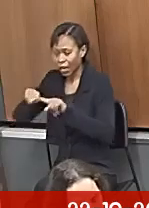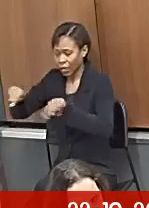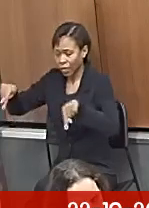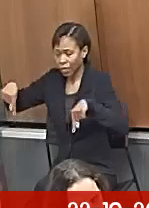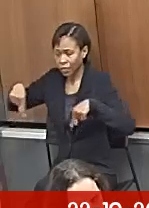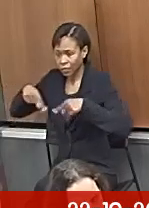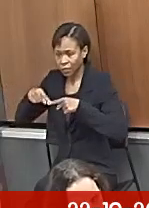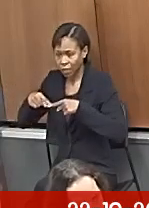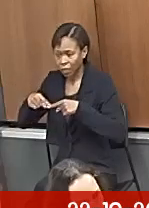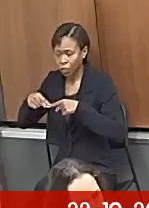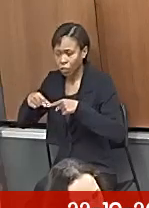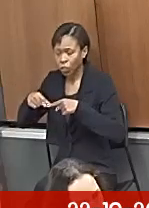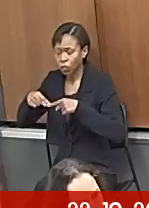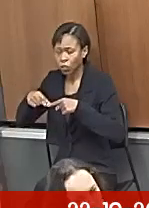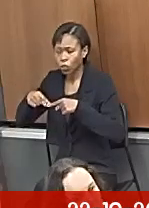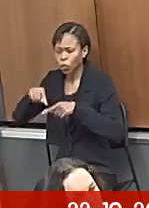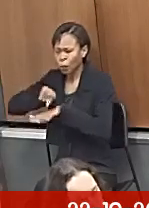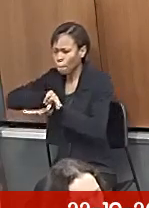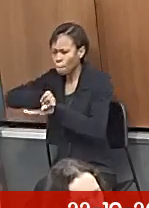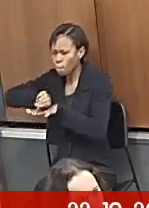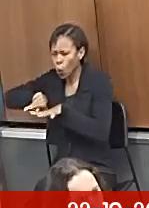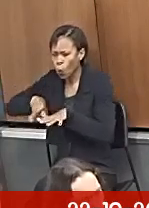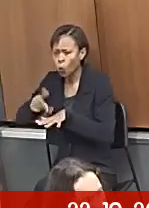multidisciplinar, escola particular nenhuma. Pois é,